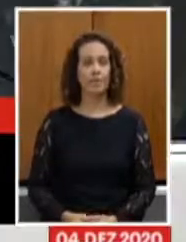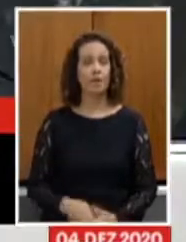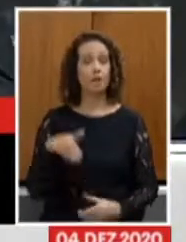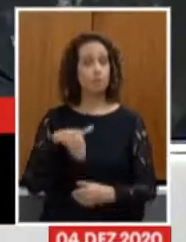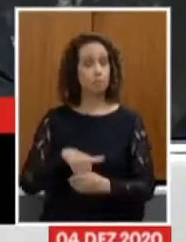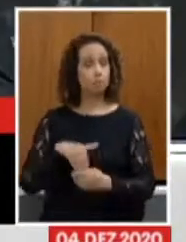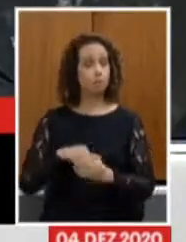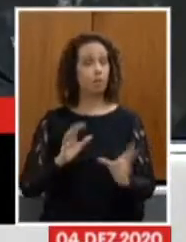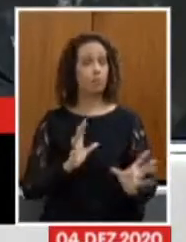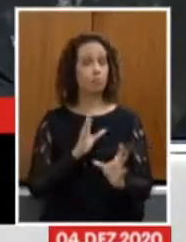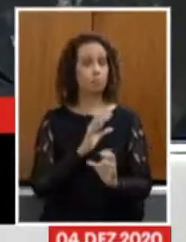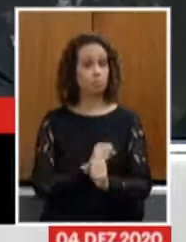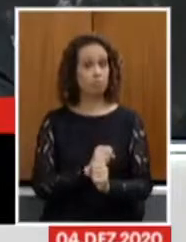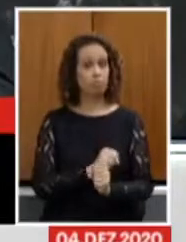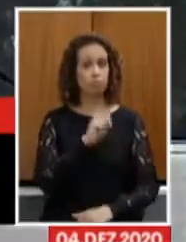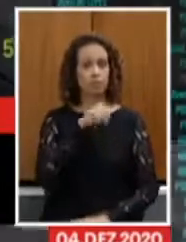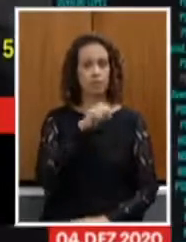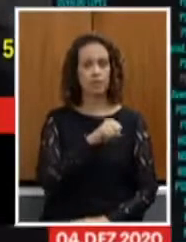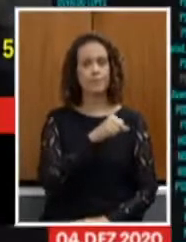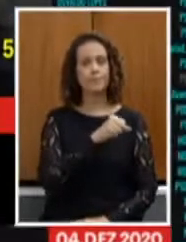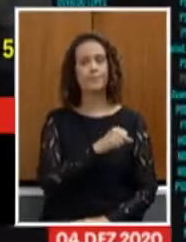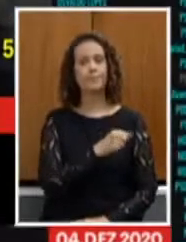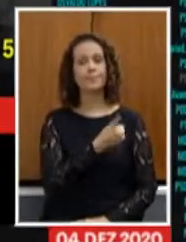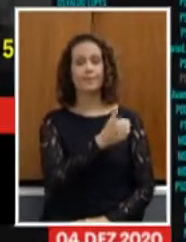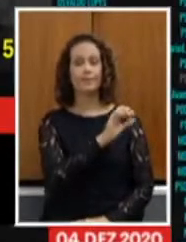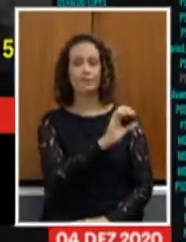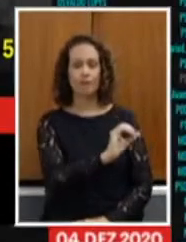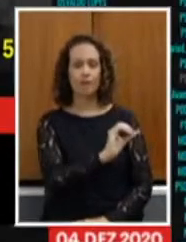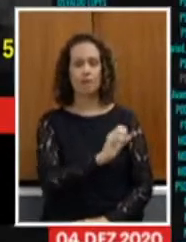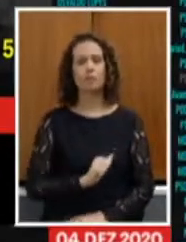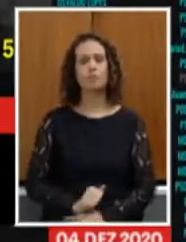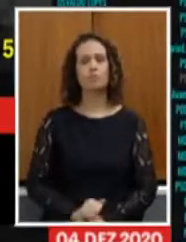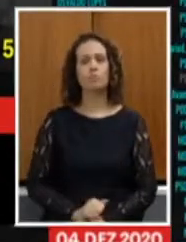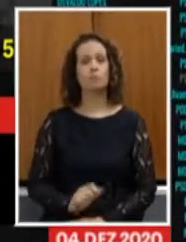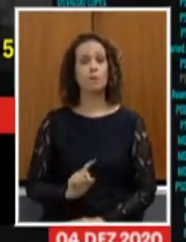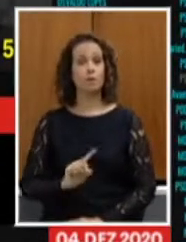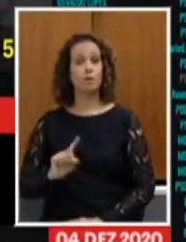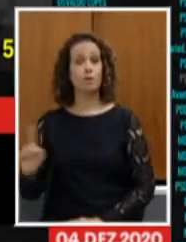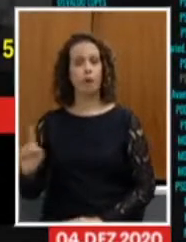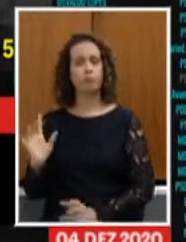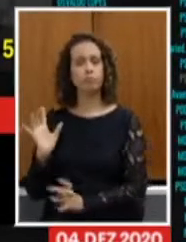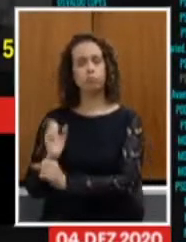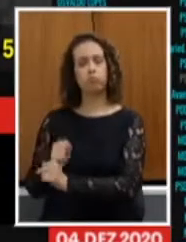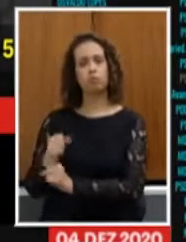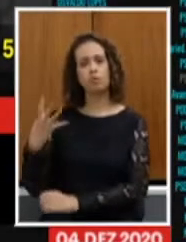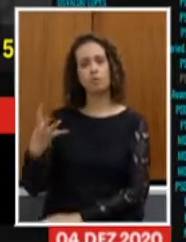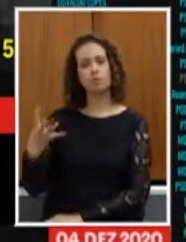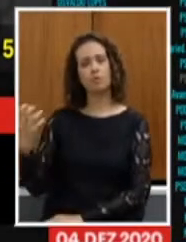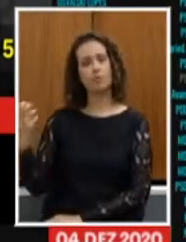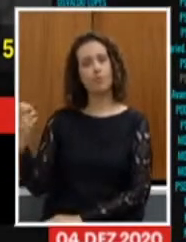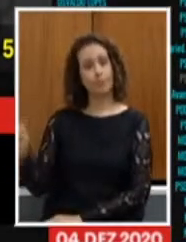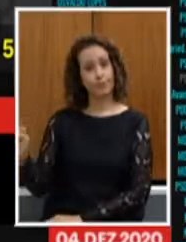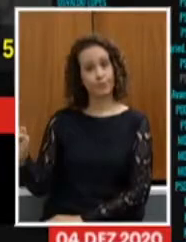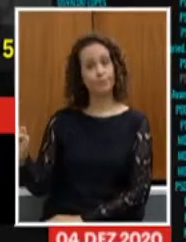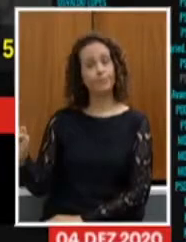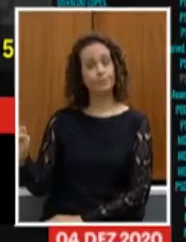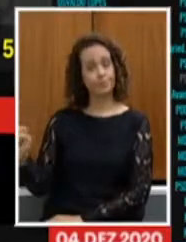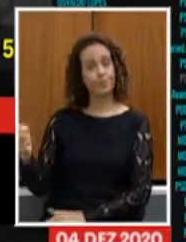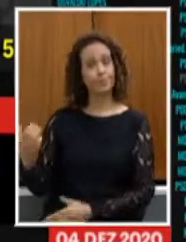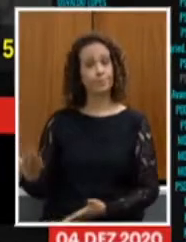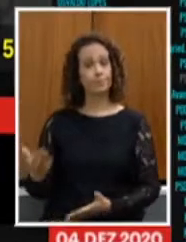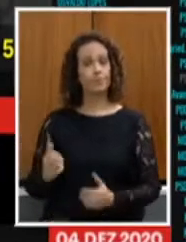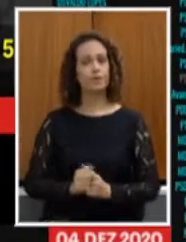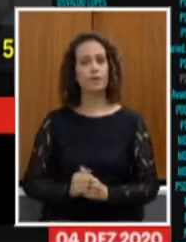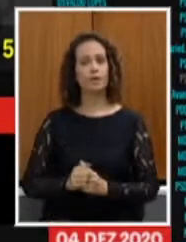Votaram sim 10 senhoras e senhores deputados, votaram não 48 senhoras e senhores deputados, portanto,